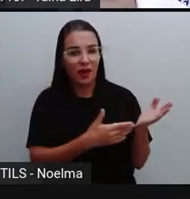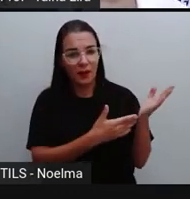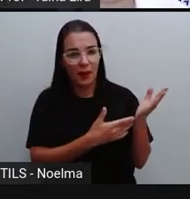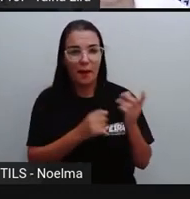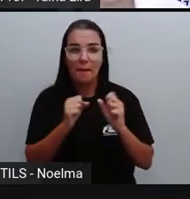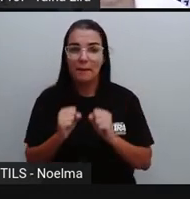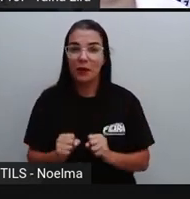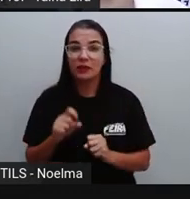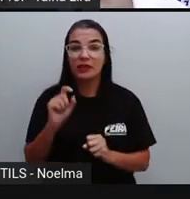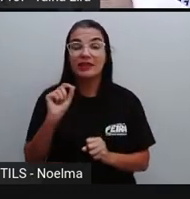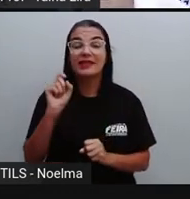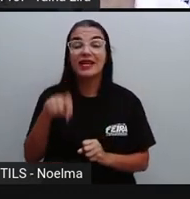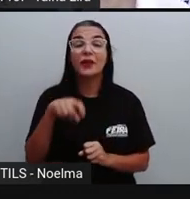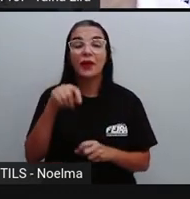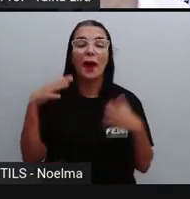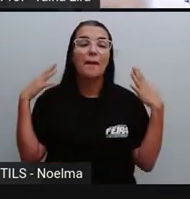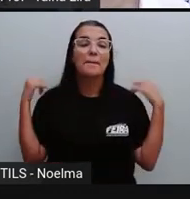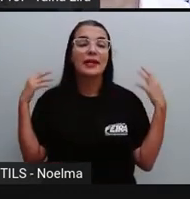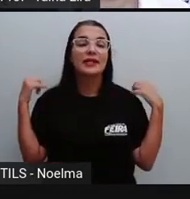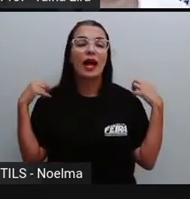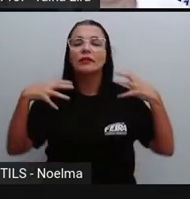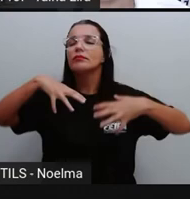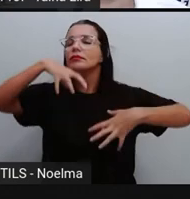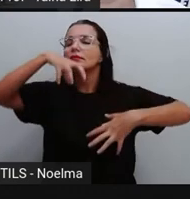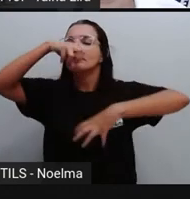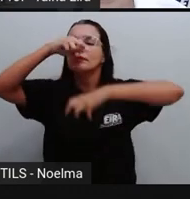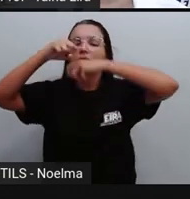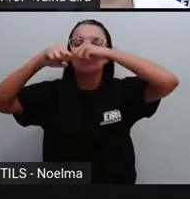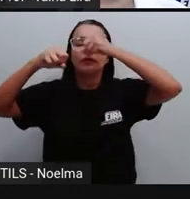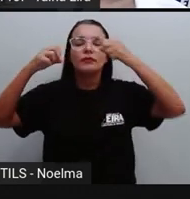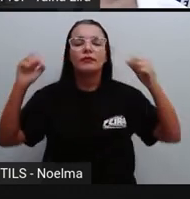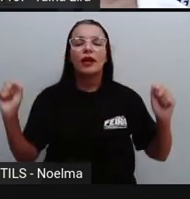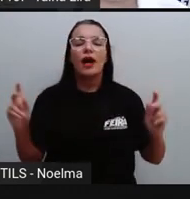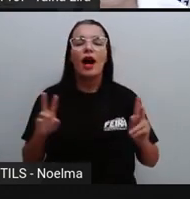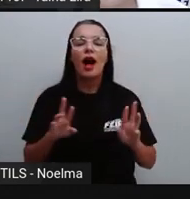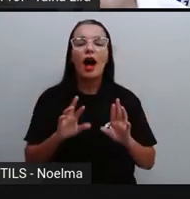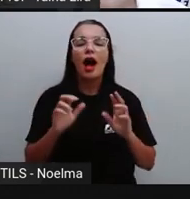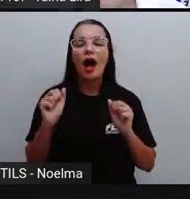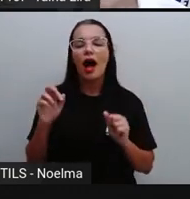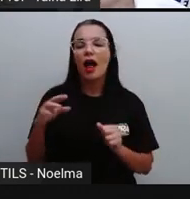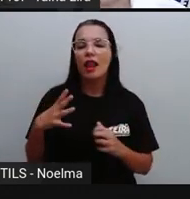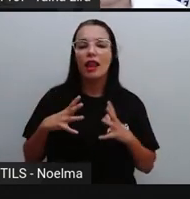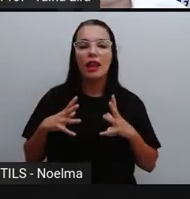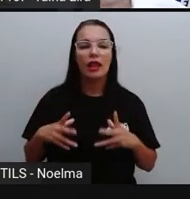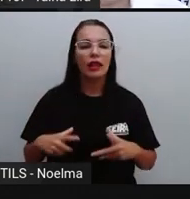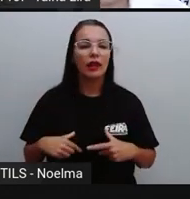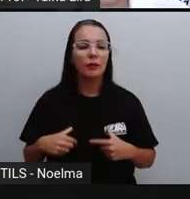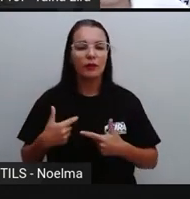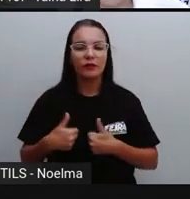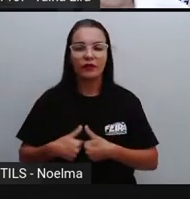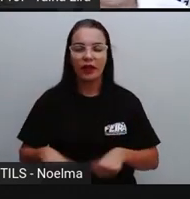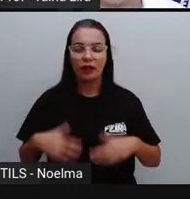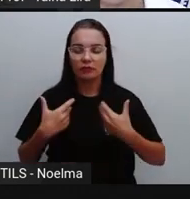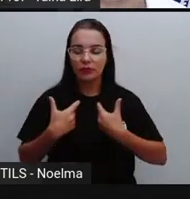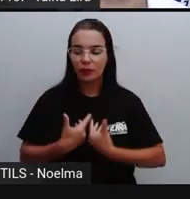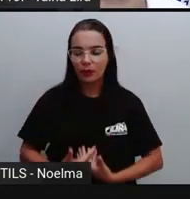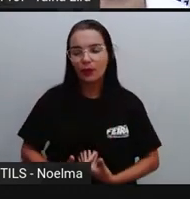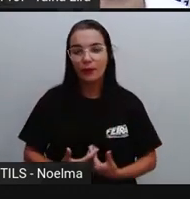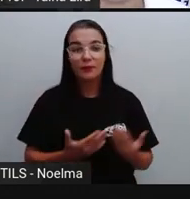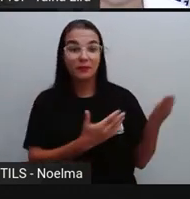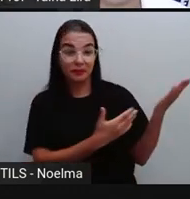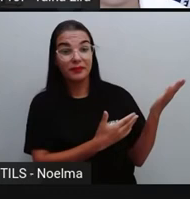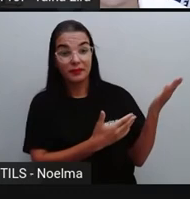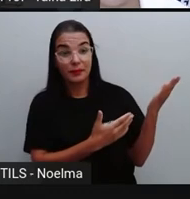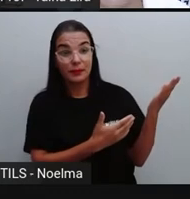ser ir passear em um lugar, né, tranquilo para relaxar um pouco. A gente escolheu aqui, nesse